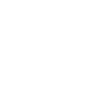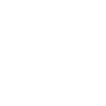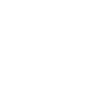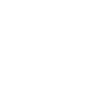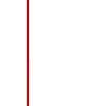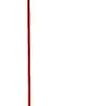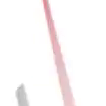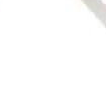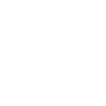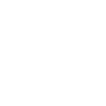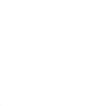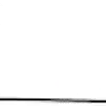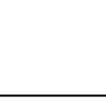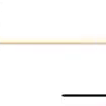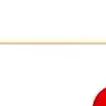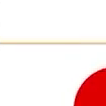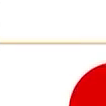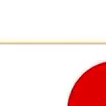profissional.